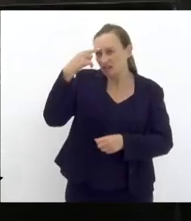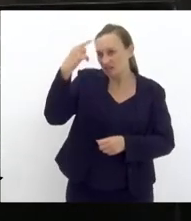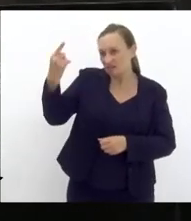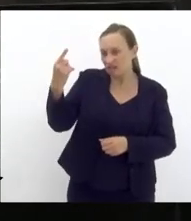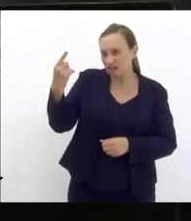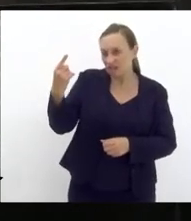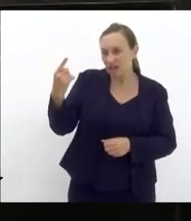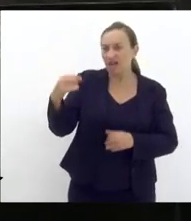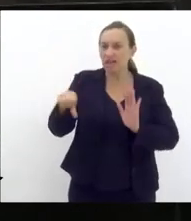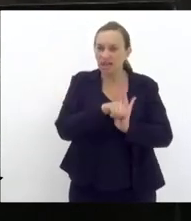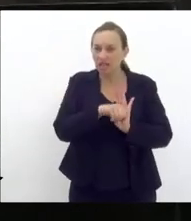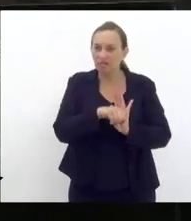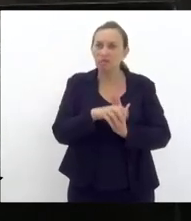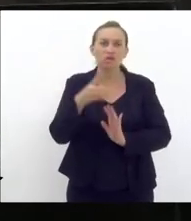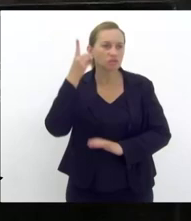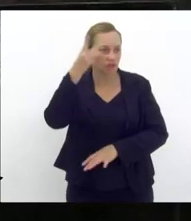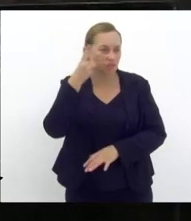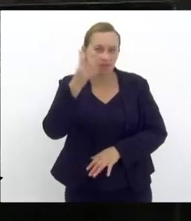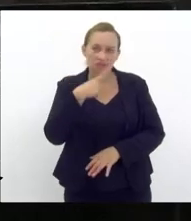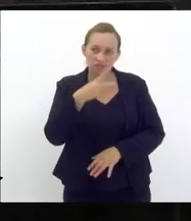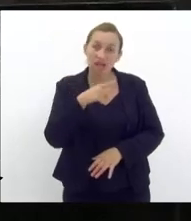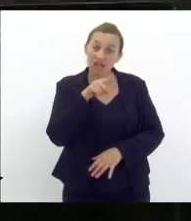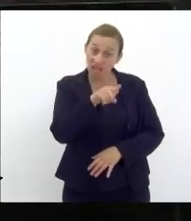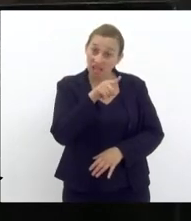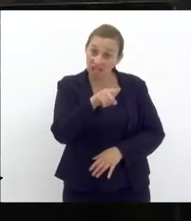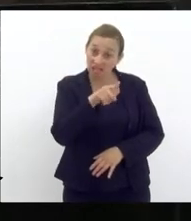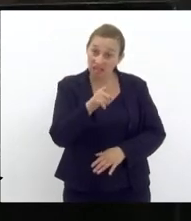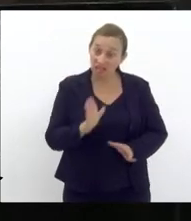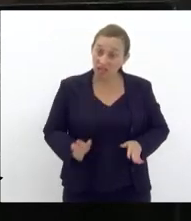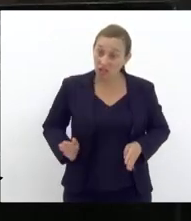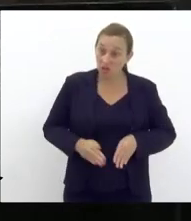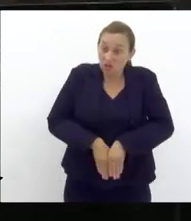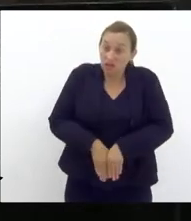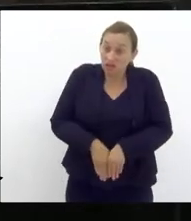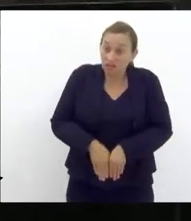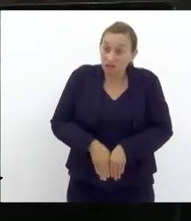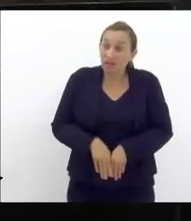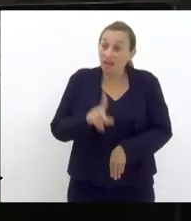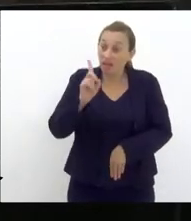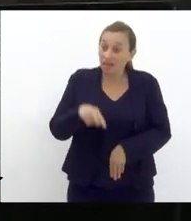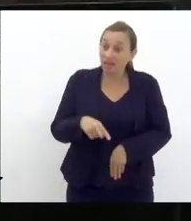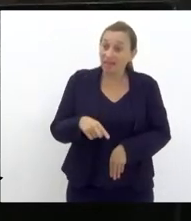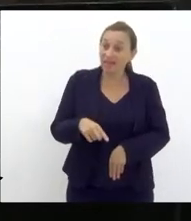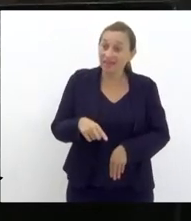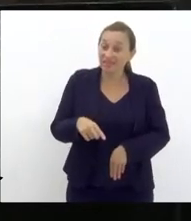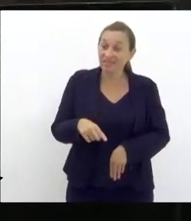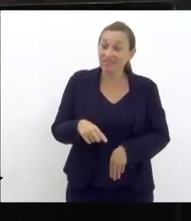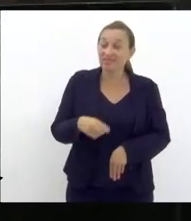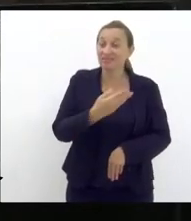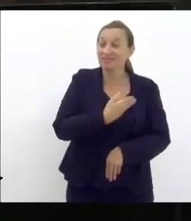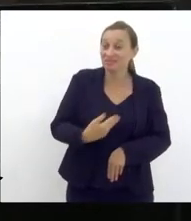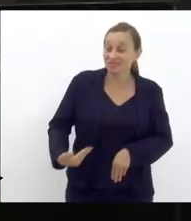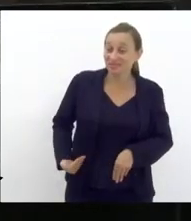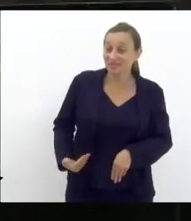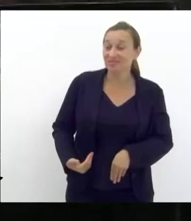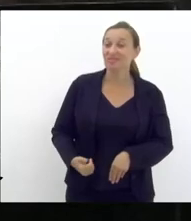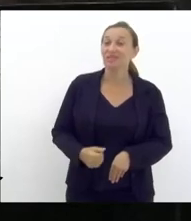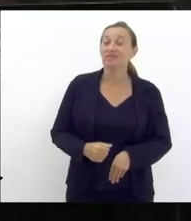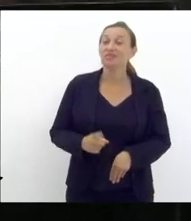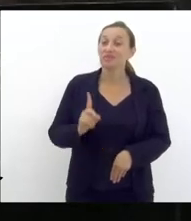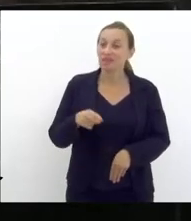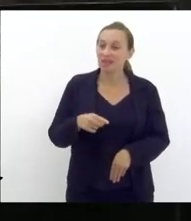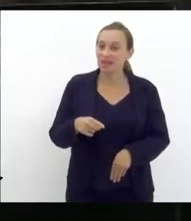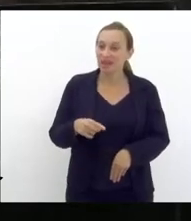disse que esse mesmo o deputado bulldog de fraldas era cúmplice do governador cúmplice